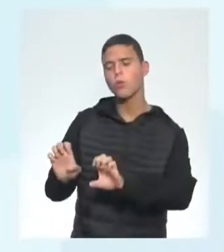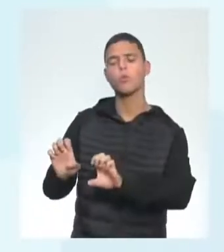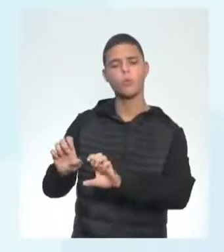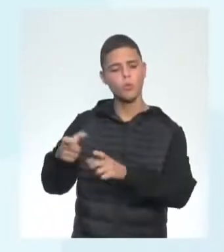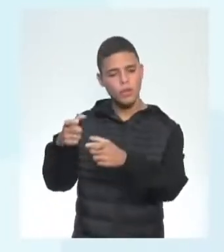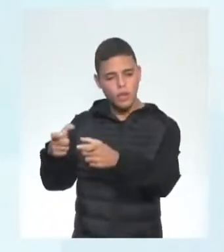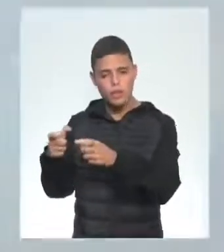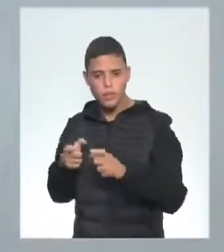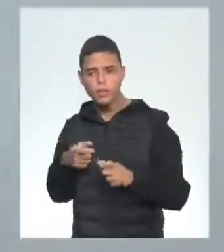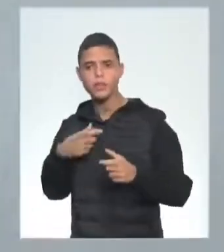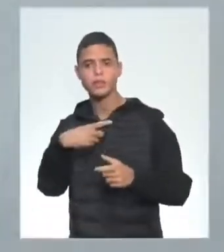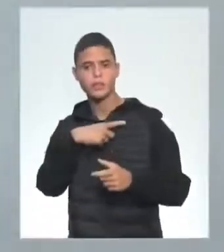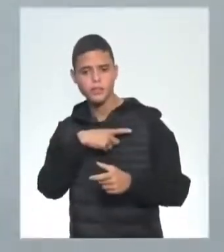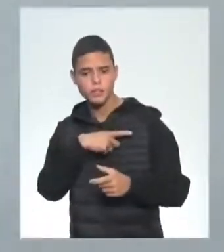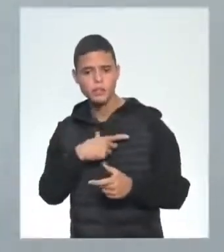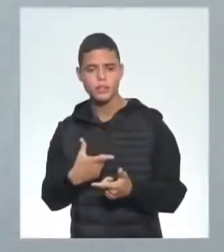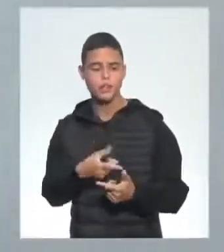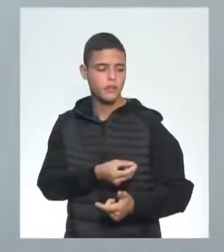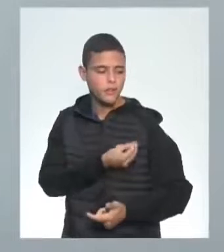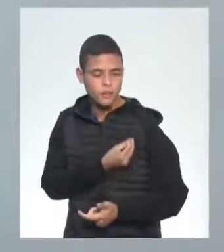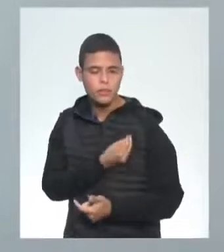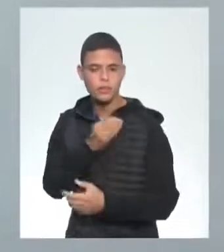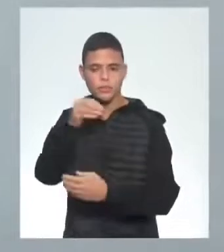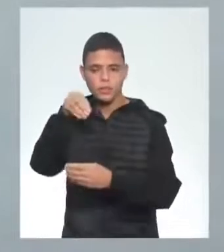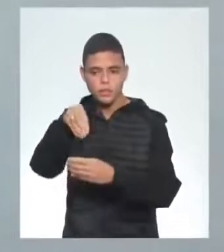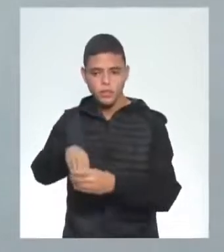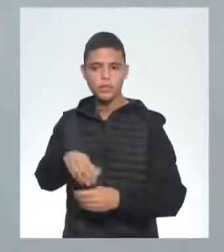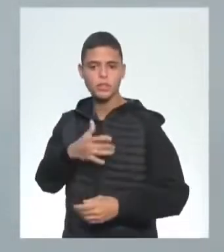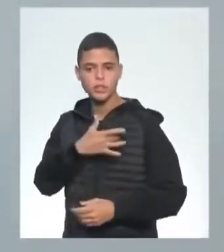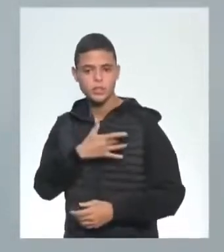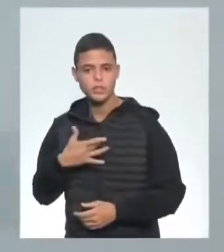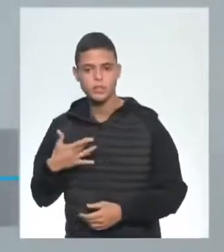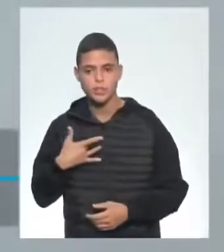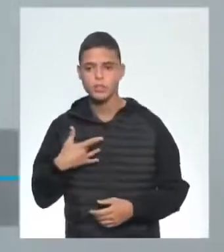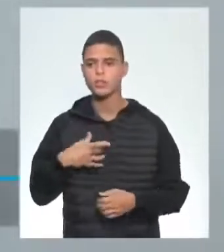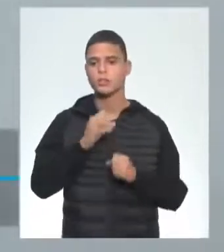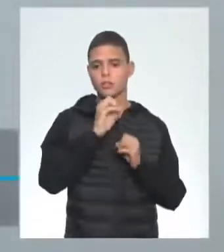ter condições de viver, né? Saúde, educação,